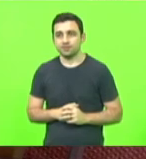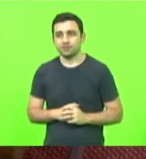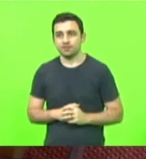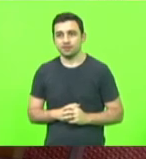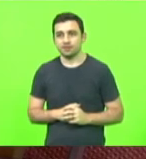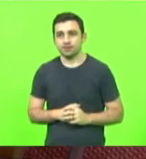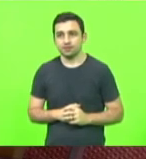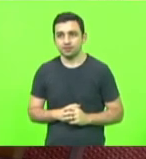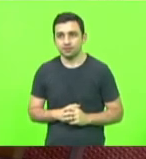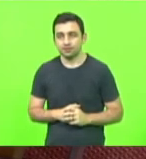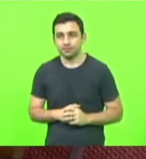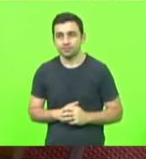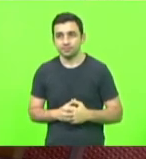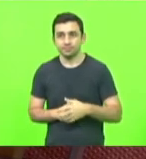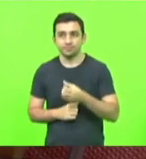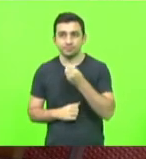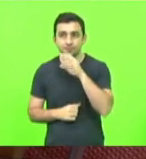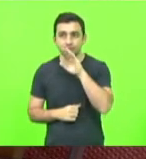Muito boa tarde,